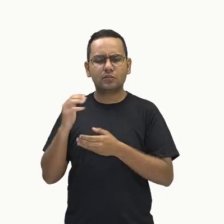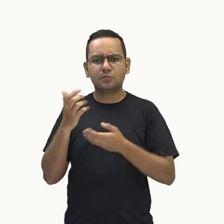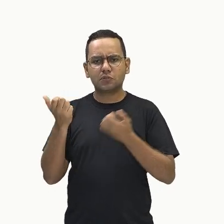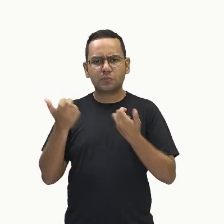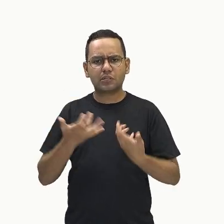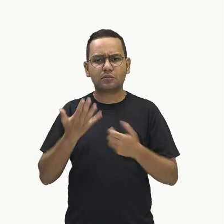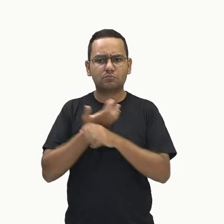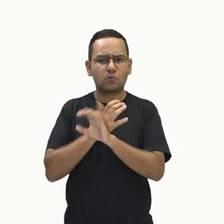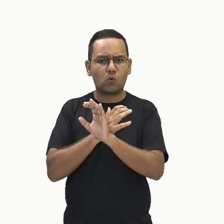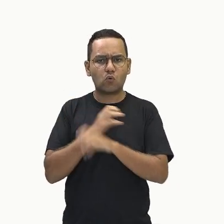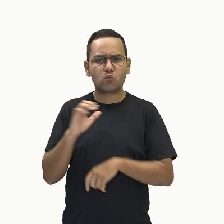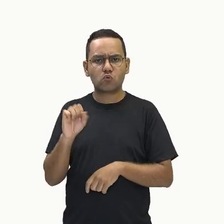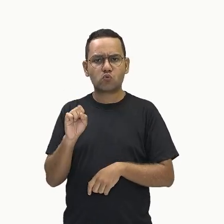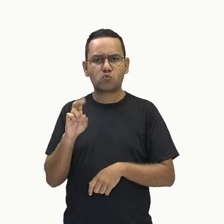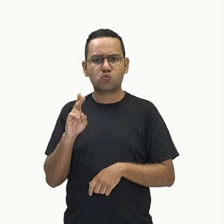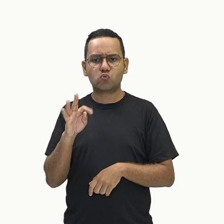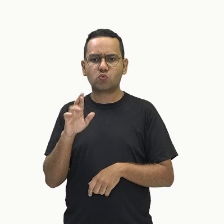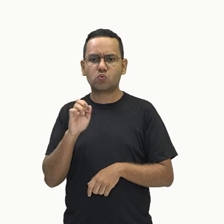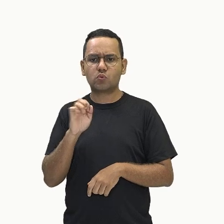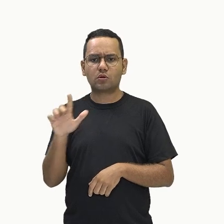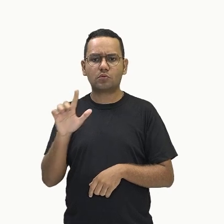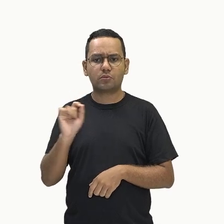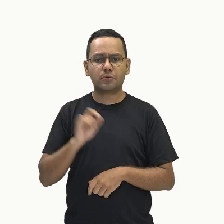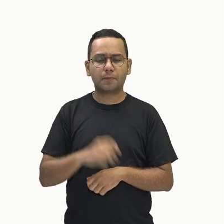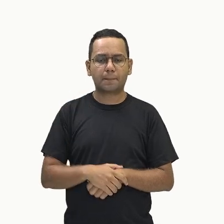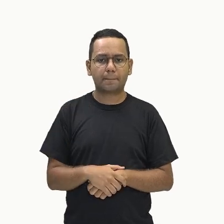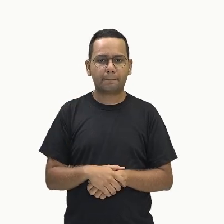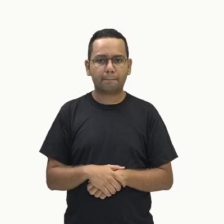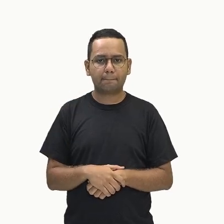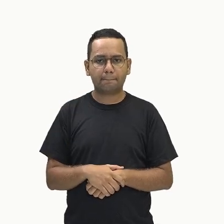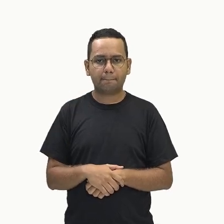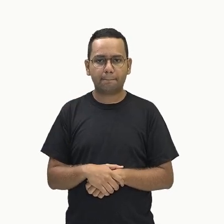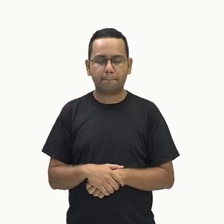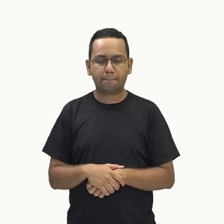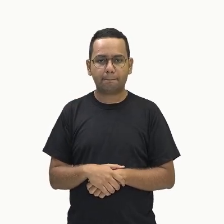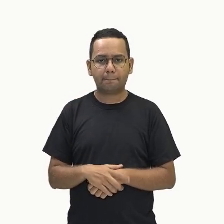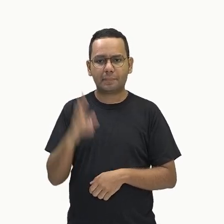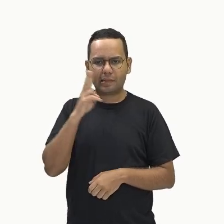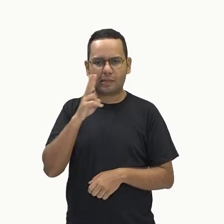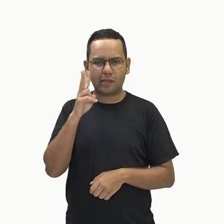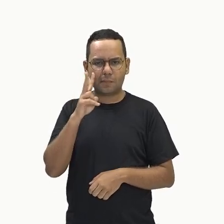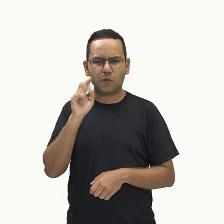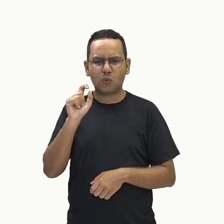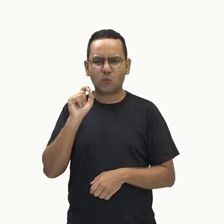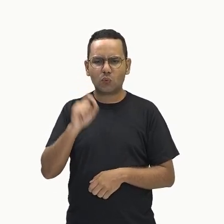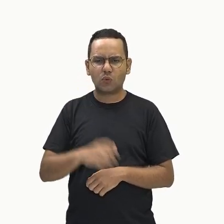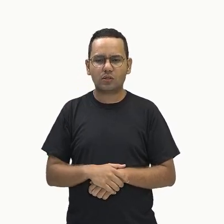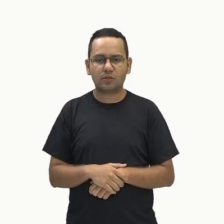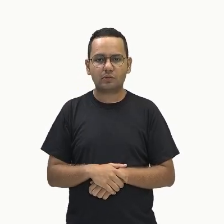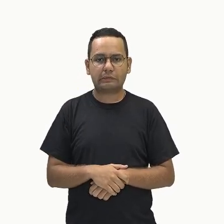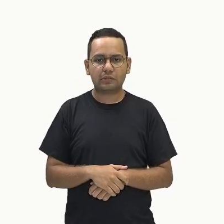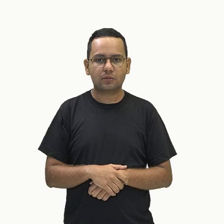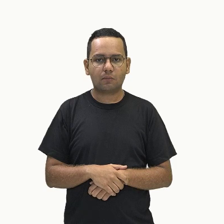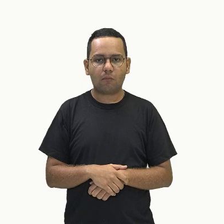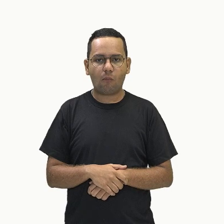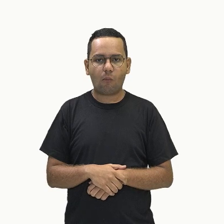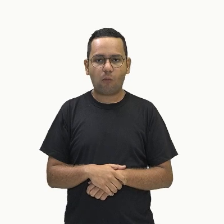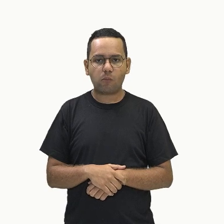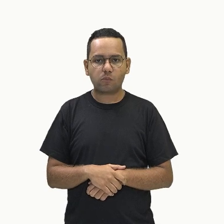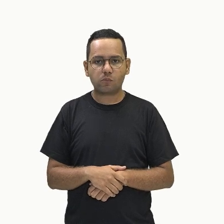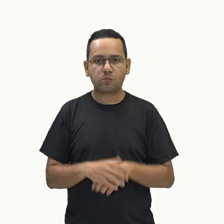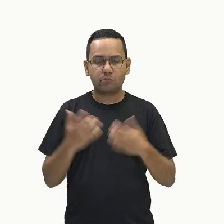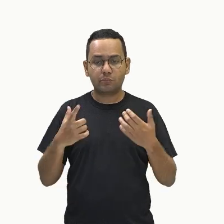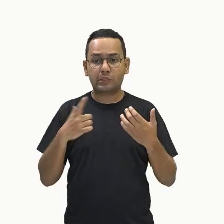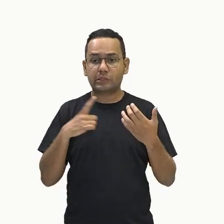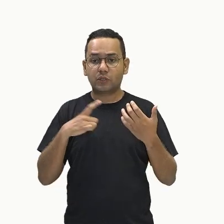O osso sutural é aquela calcificação que eu falei. Lembra que eu disse que o crânio ele vai estar